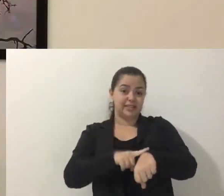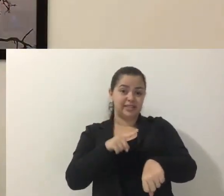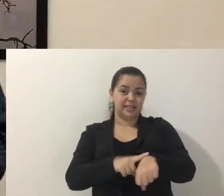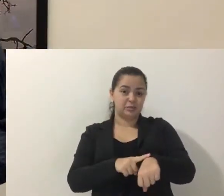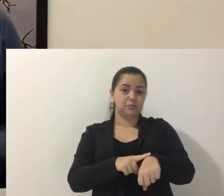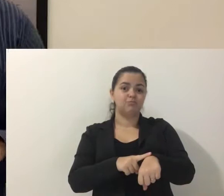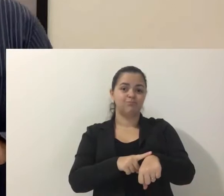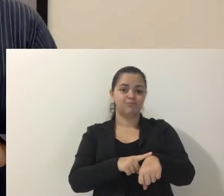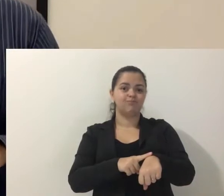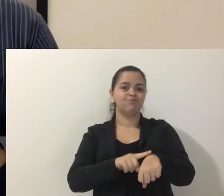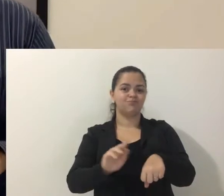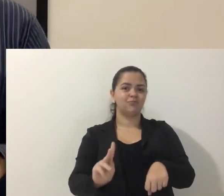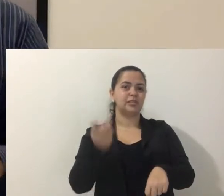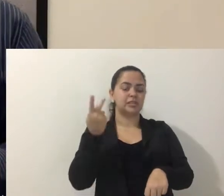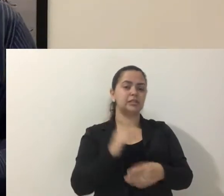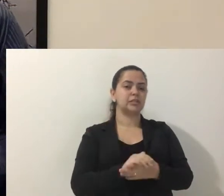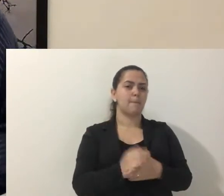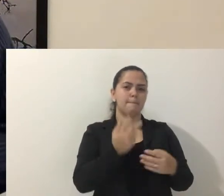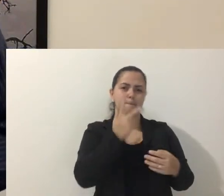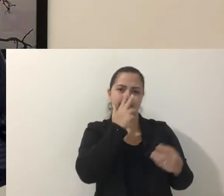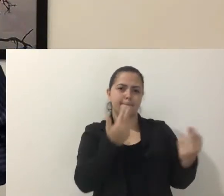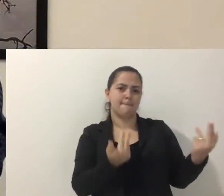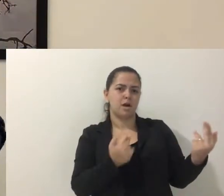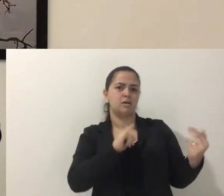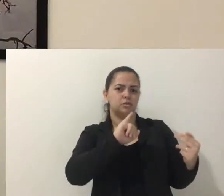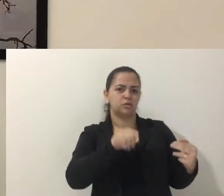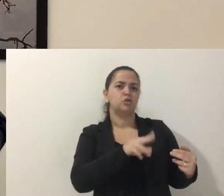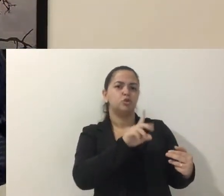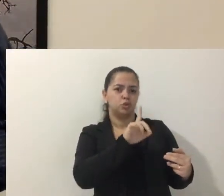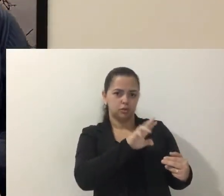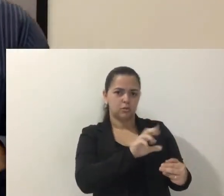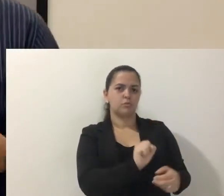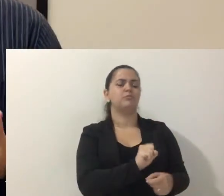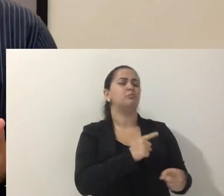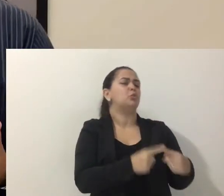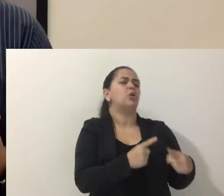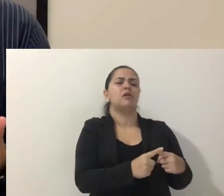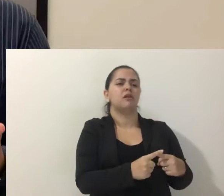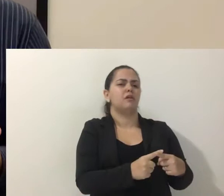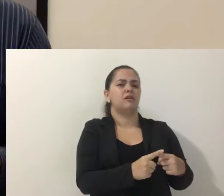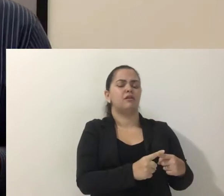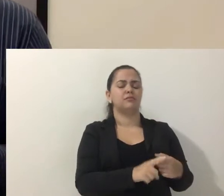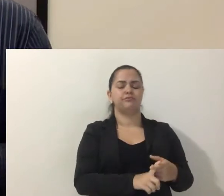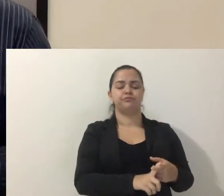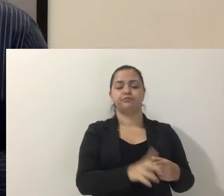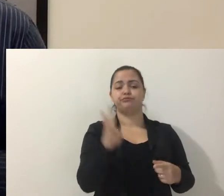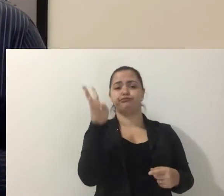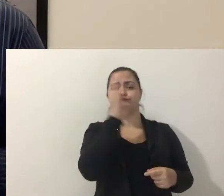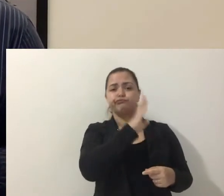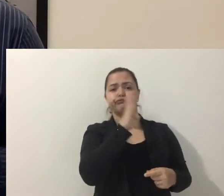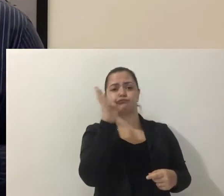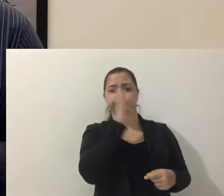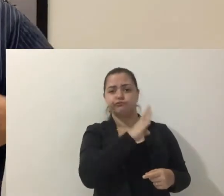judeus, porque eles tratavam com muita leviandade a questão do